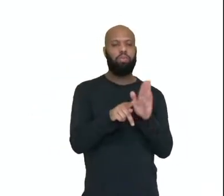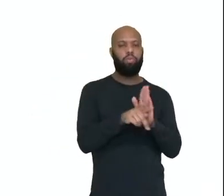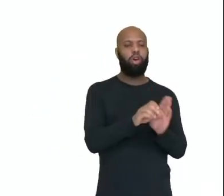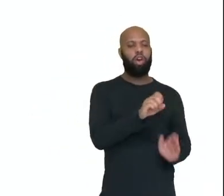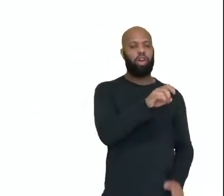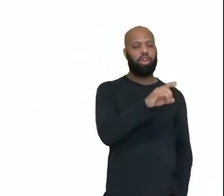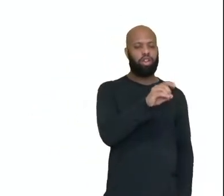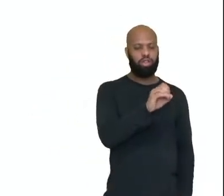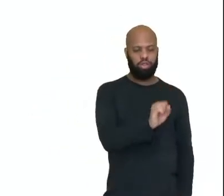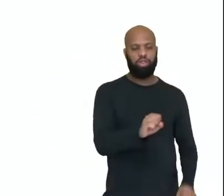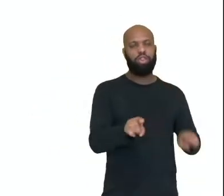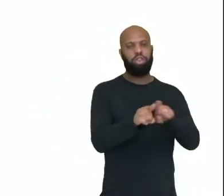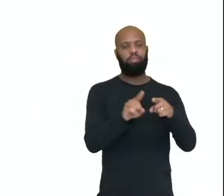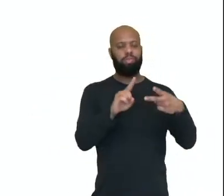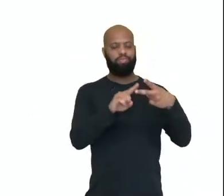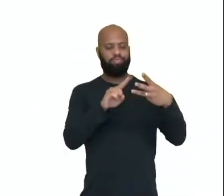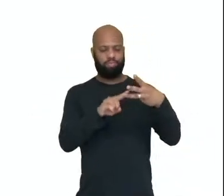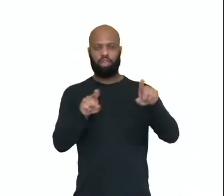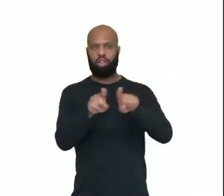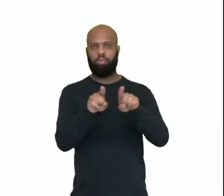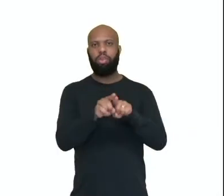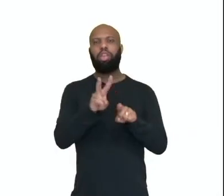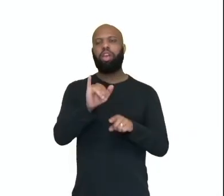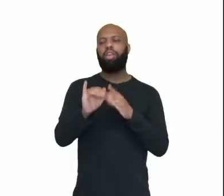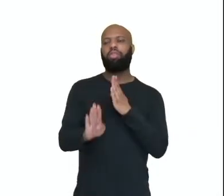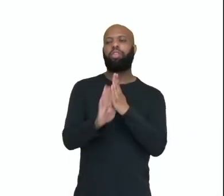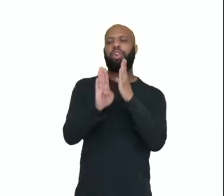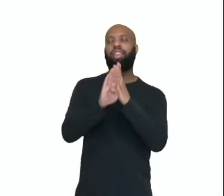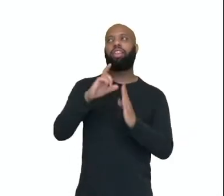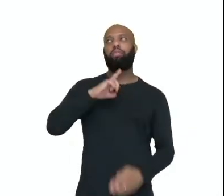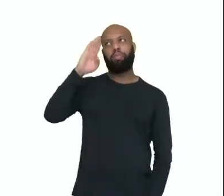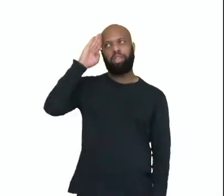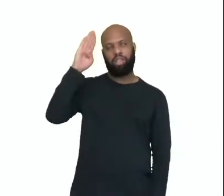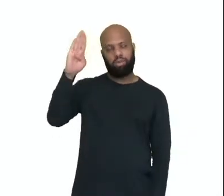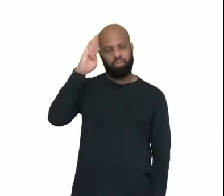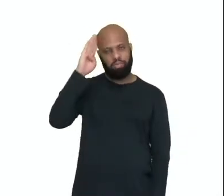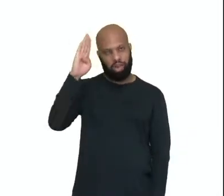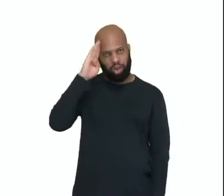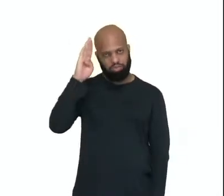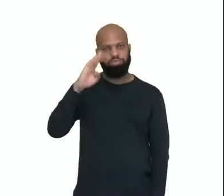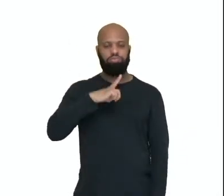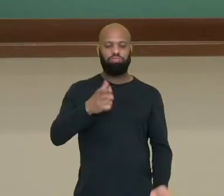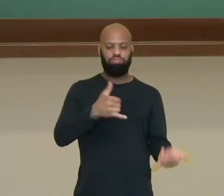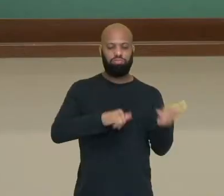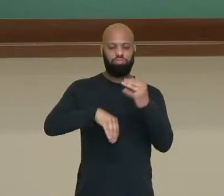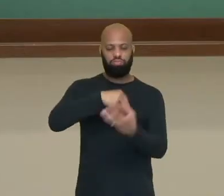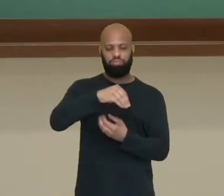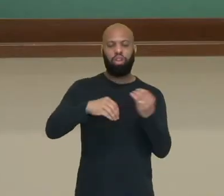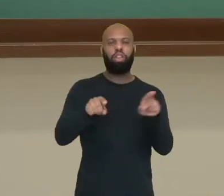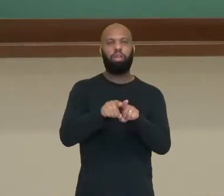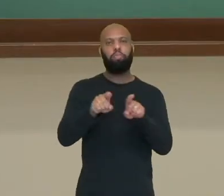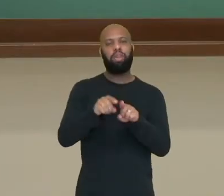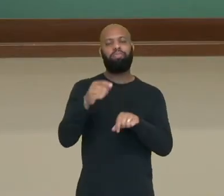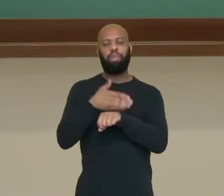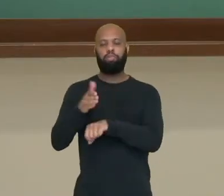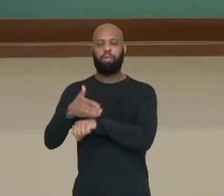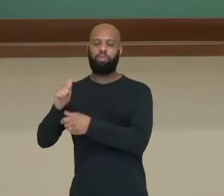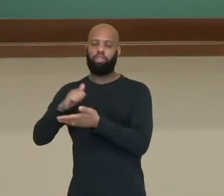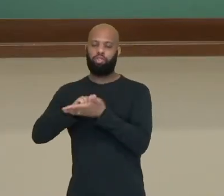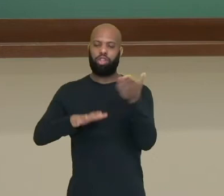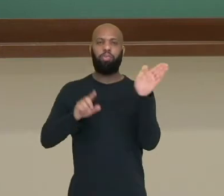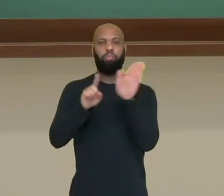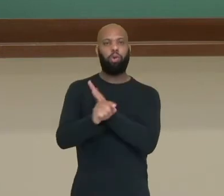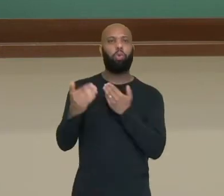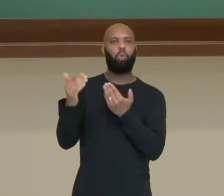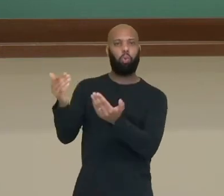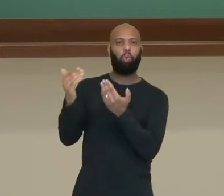neutros, peróxidos e superóxidos, identificar os principais compostos e praticar o conhecimento com atividades. E as perguntas